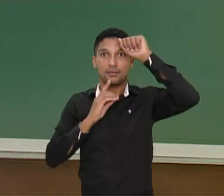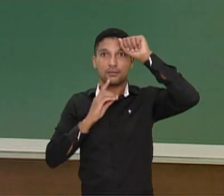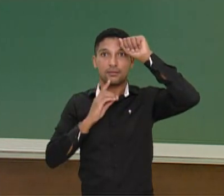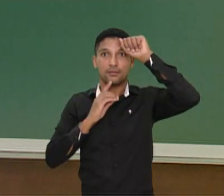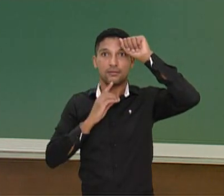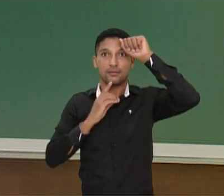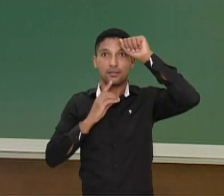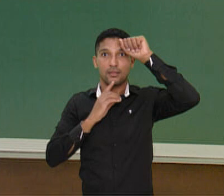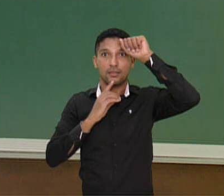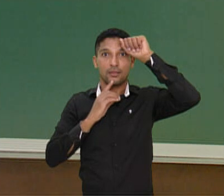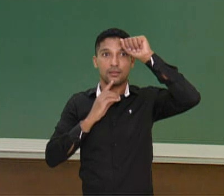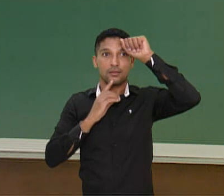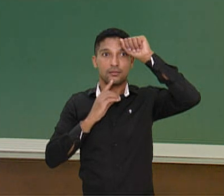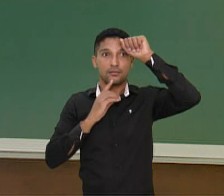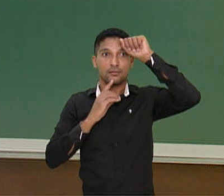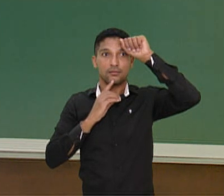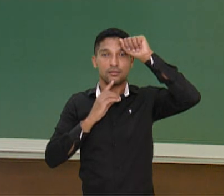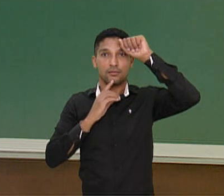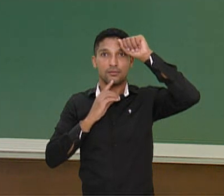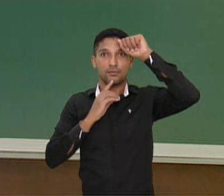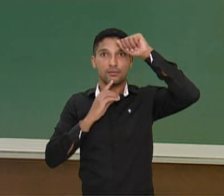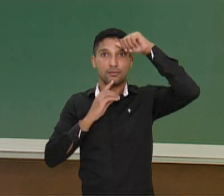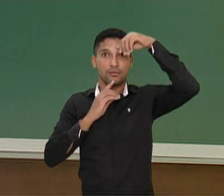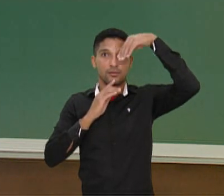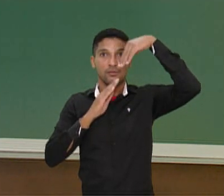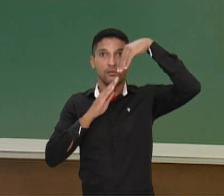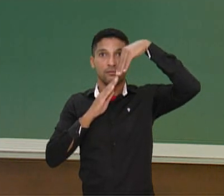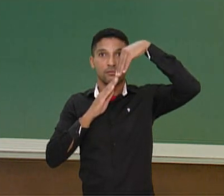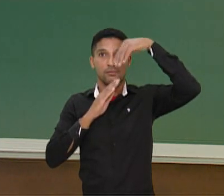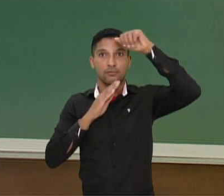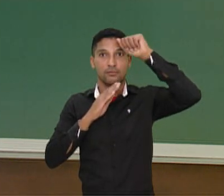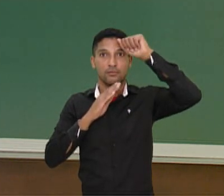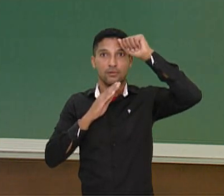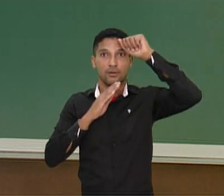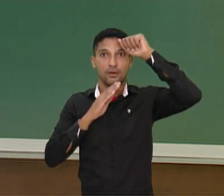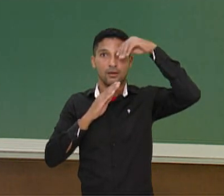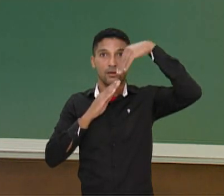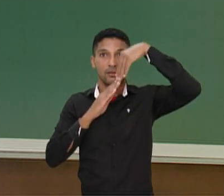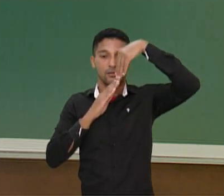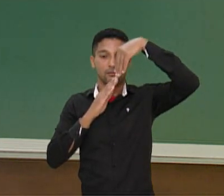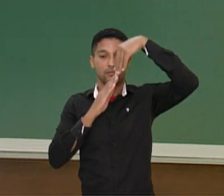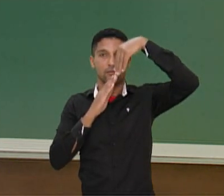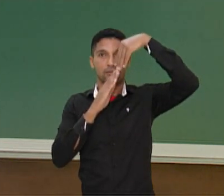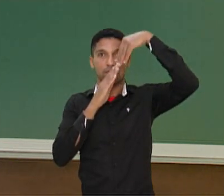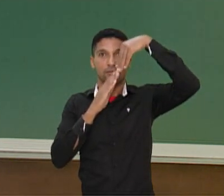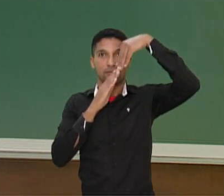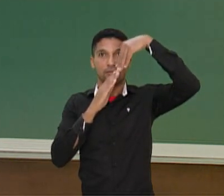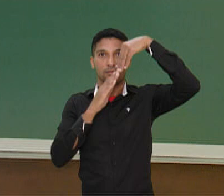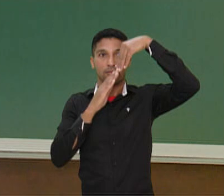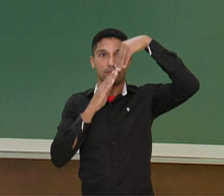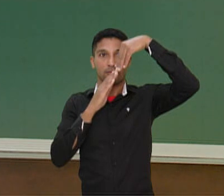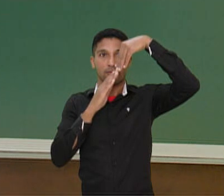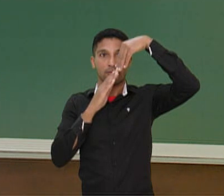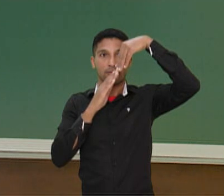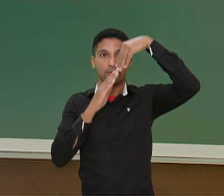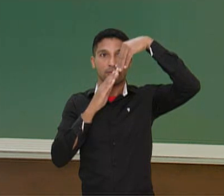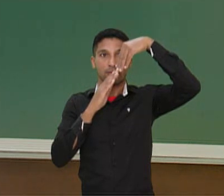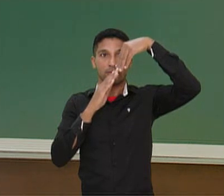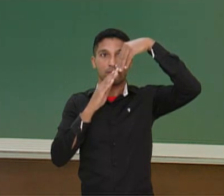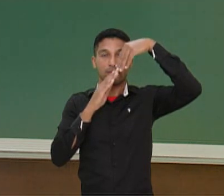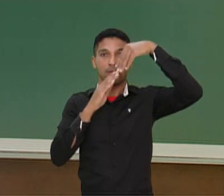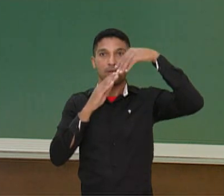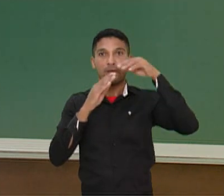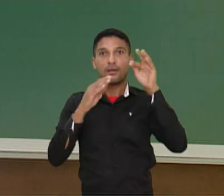o AC eu já tinha ligado, então eu não preciso contar ele 2 vezes, mas ele está aqui. Ligo o C